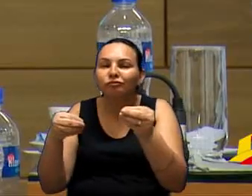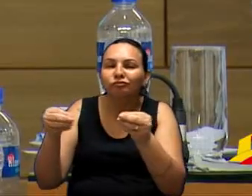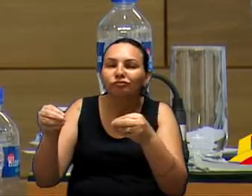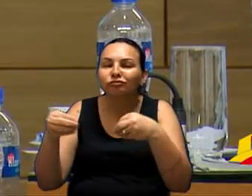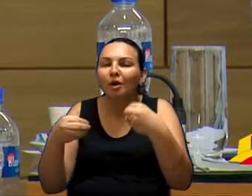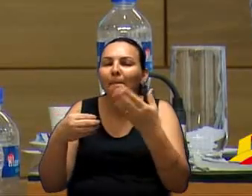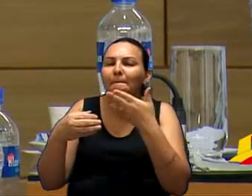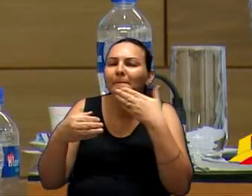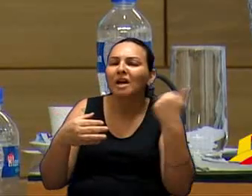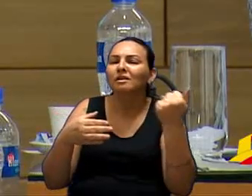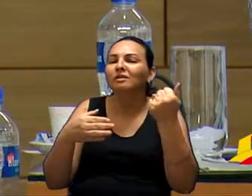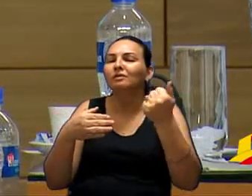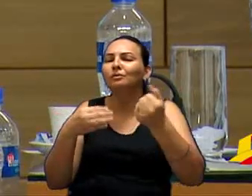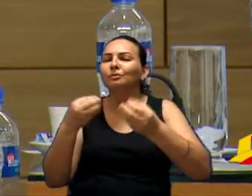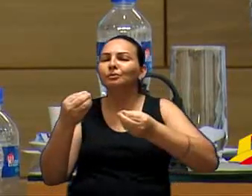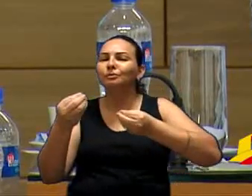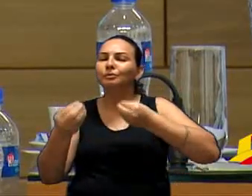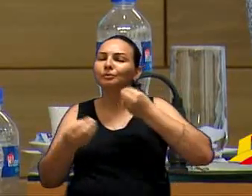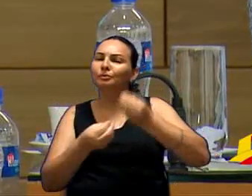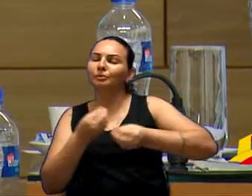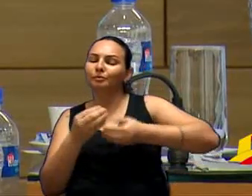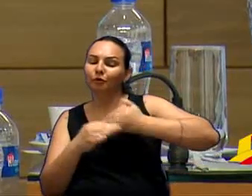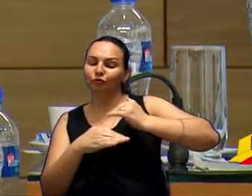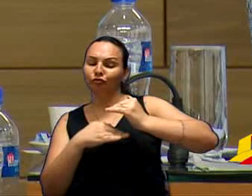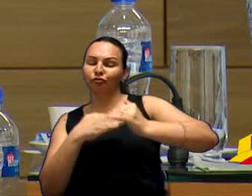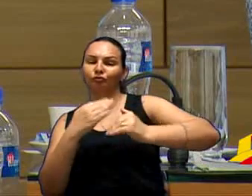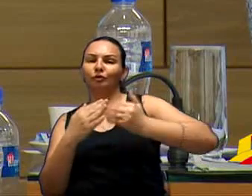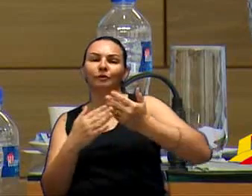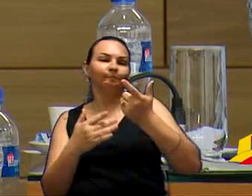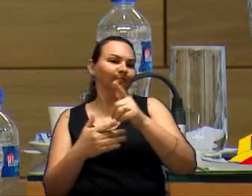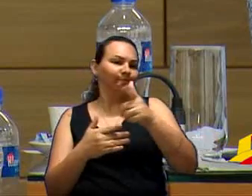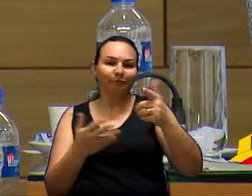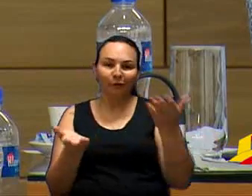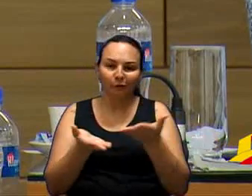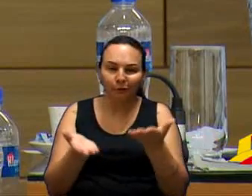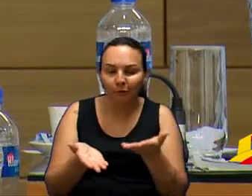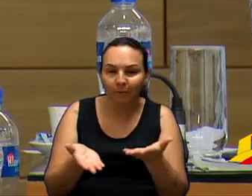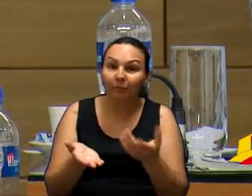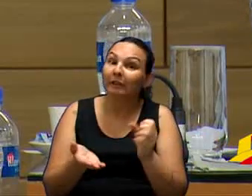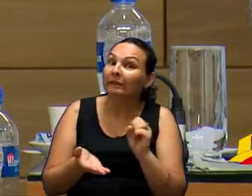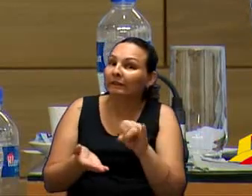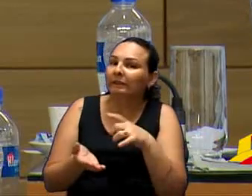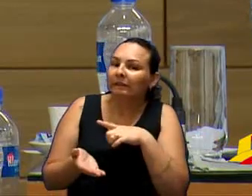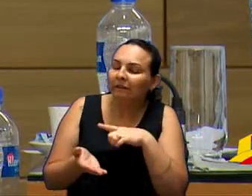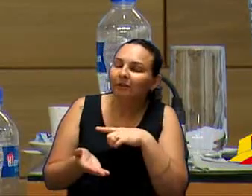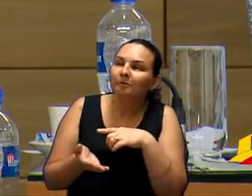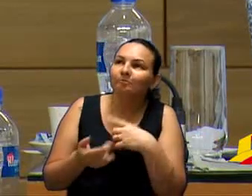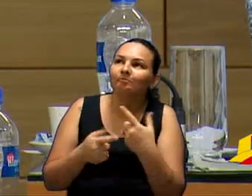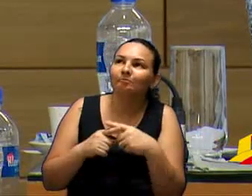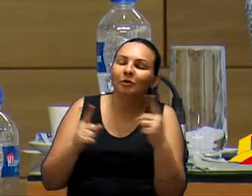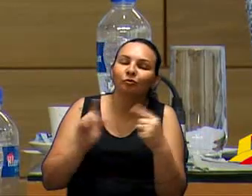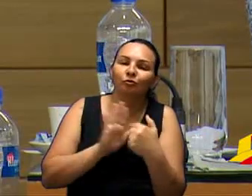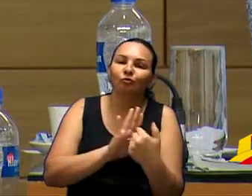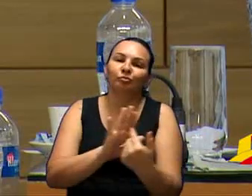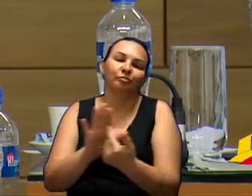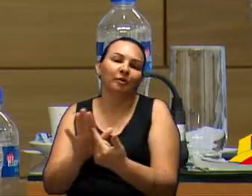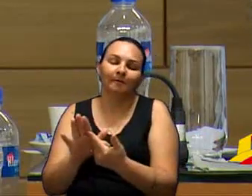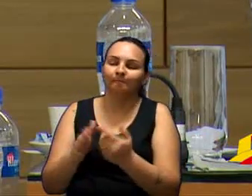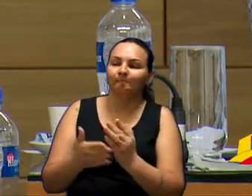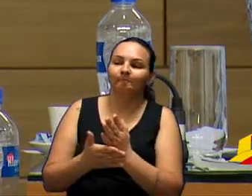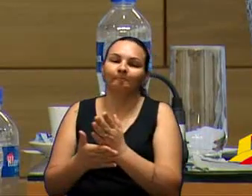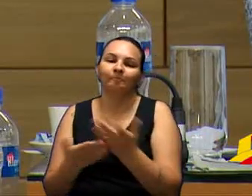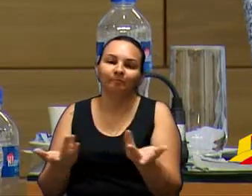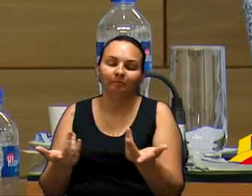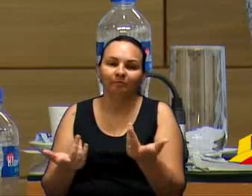melhorar essa mitigação que não ele não tem existido ou se também existe não tem dado visibilidade para a sociedade